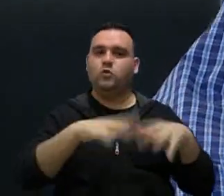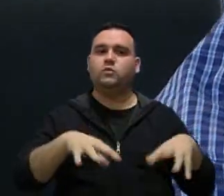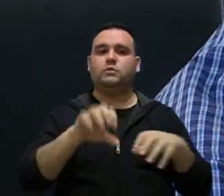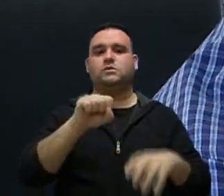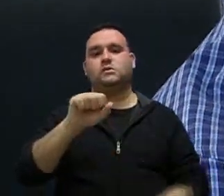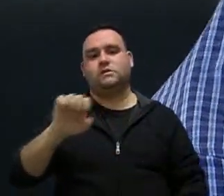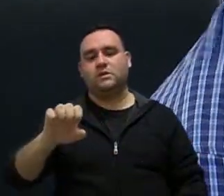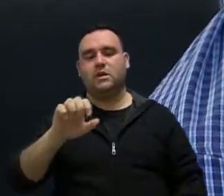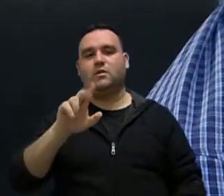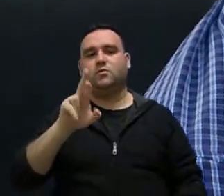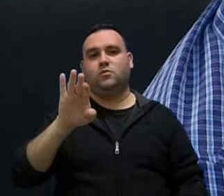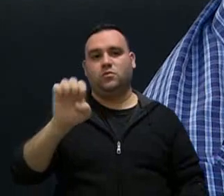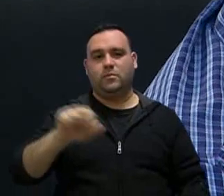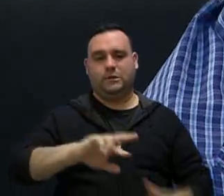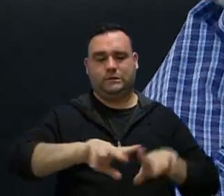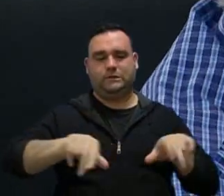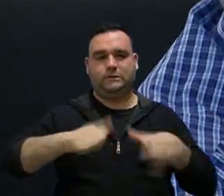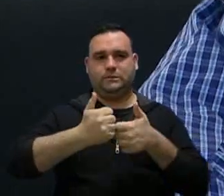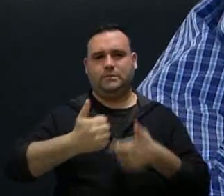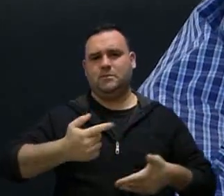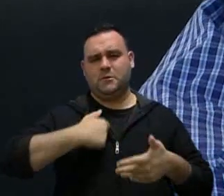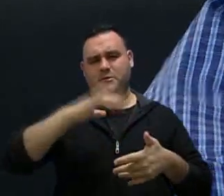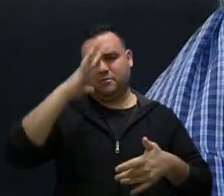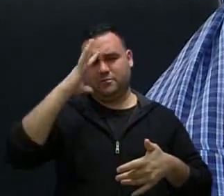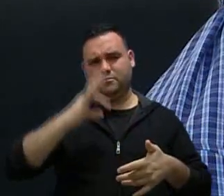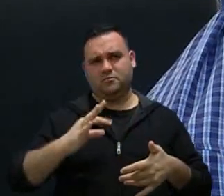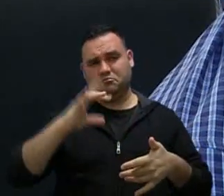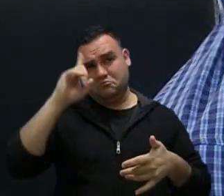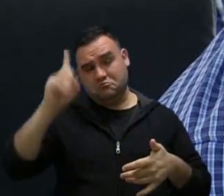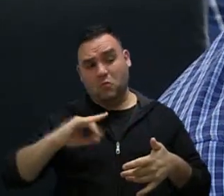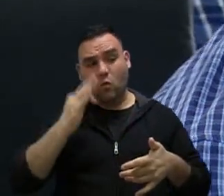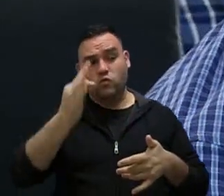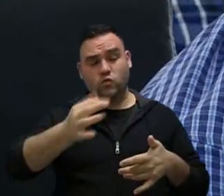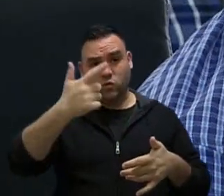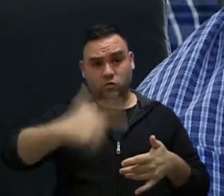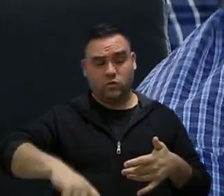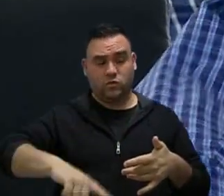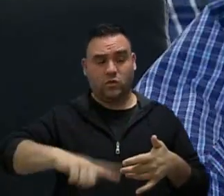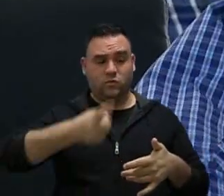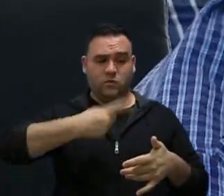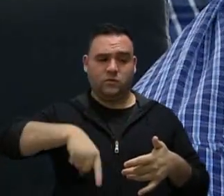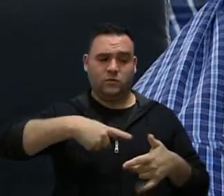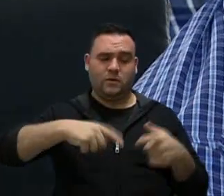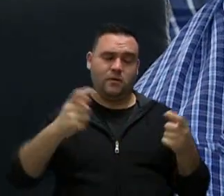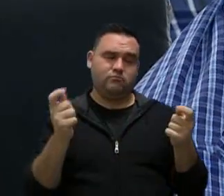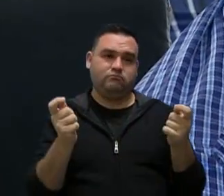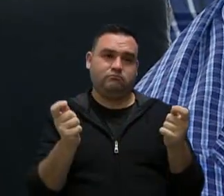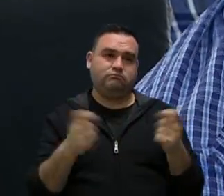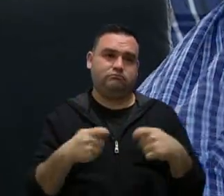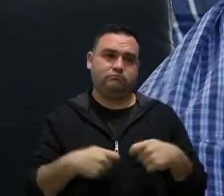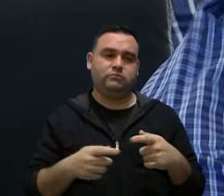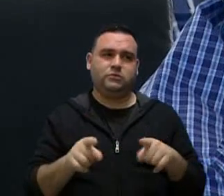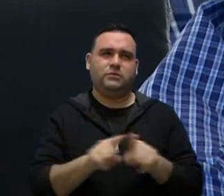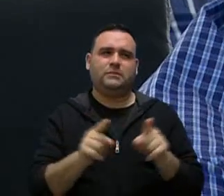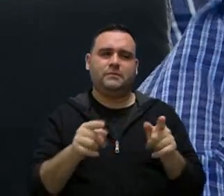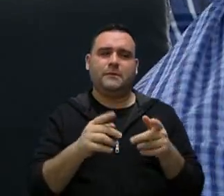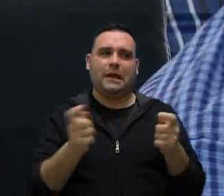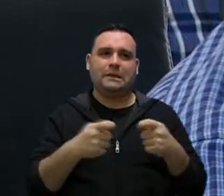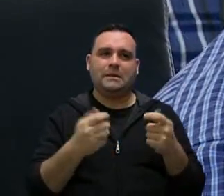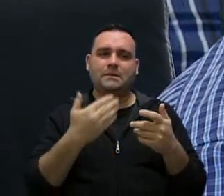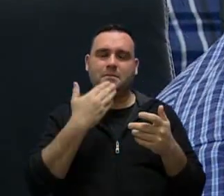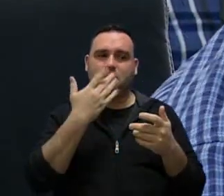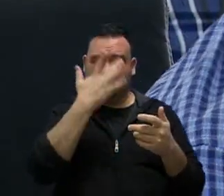saia objetos autarquia e etc hora não sei se numa próxima vez se nós pudéssemos dá